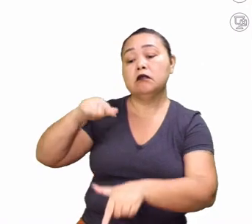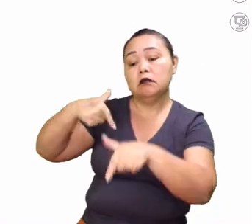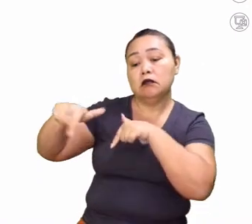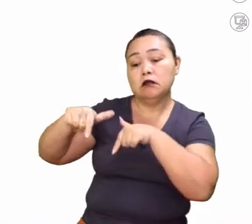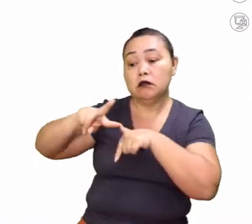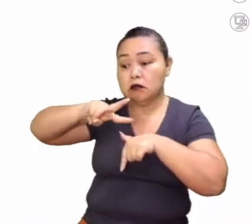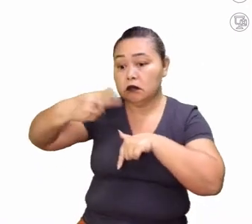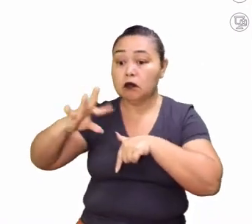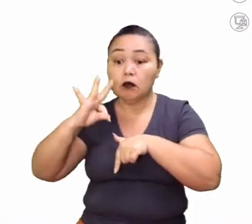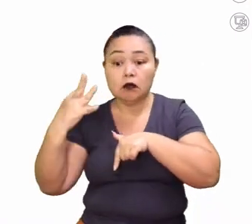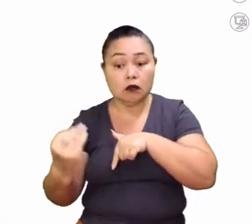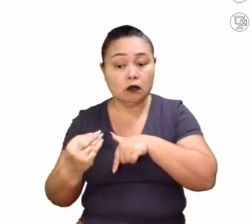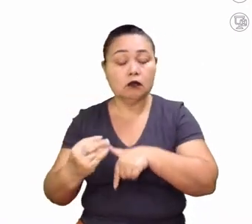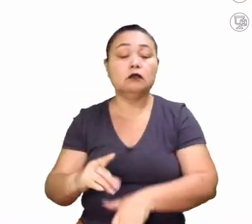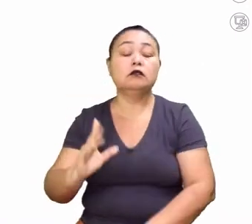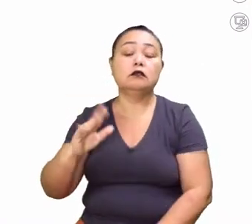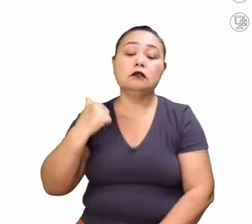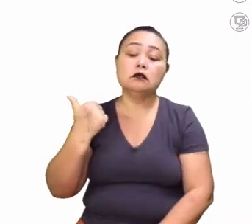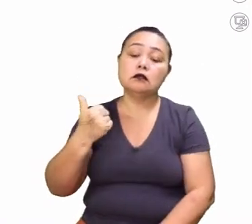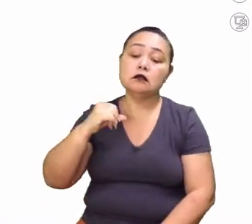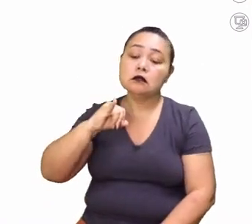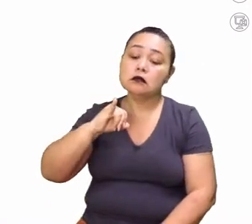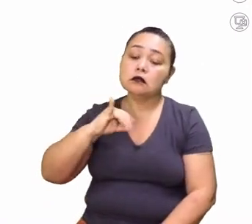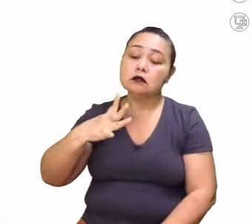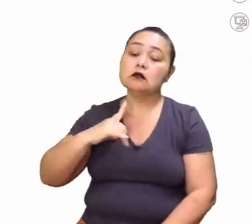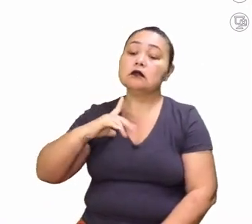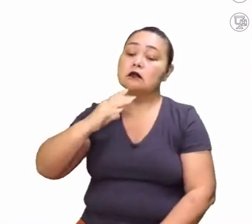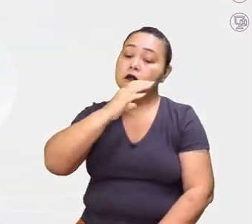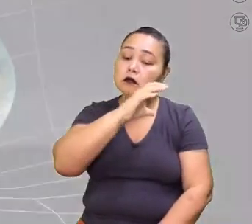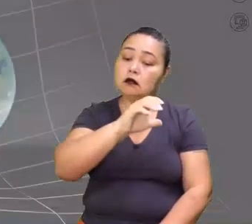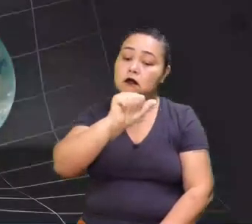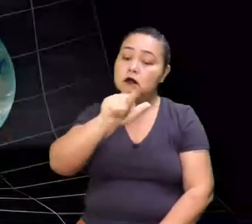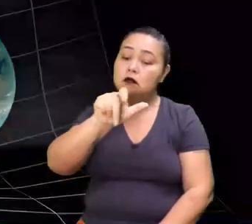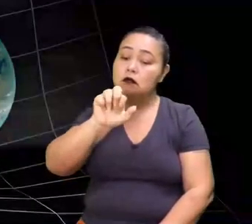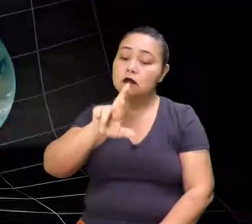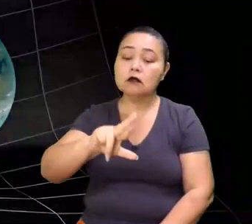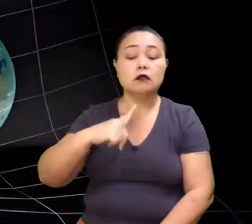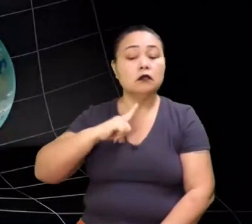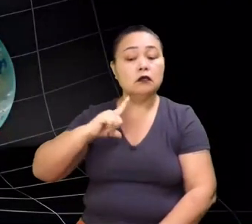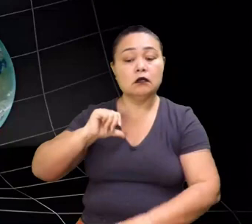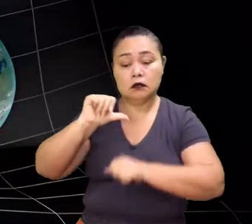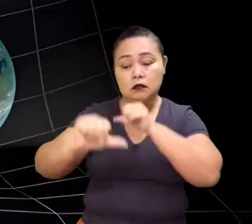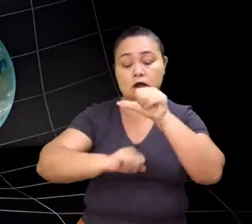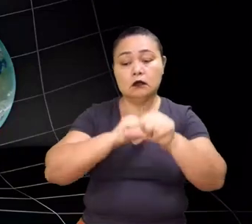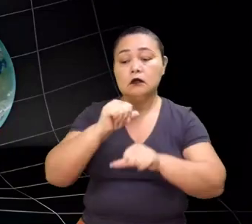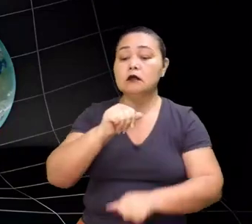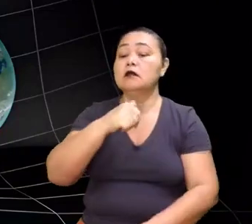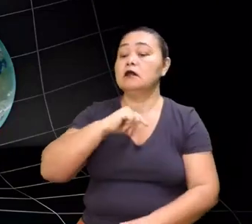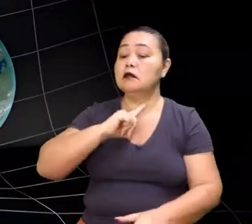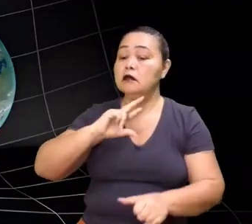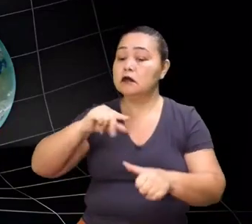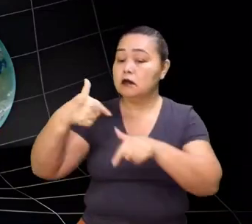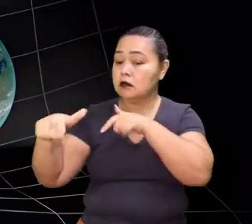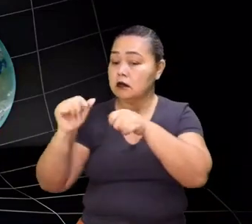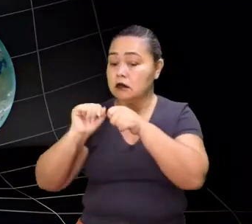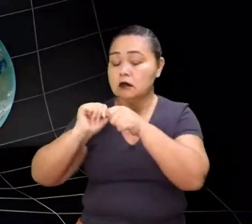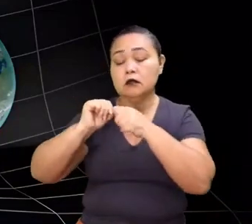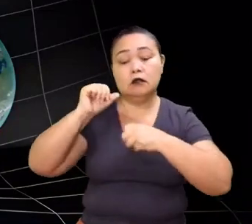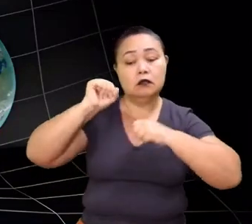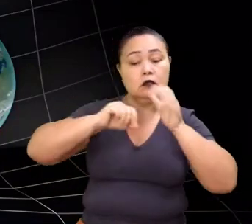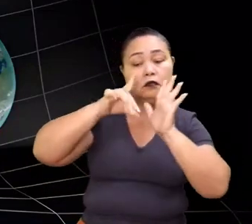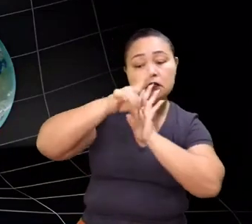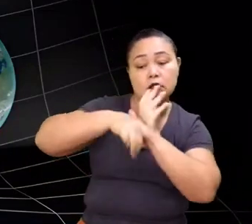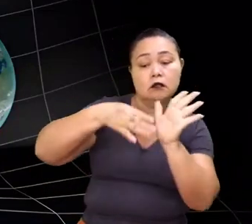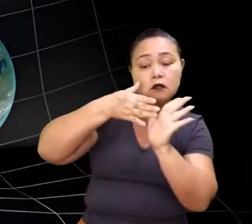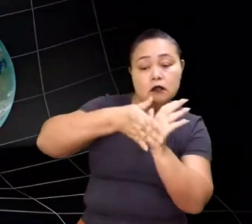trabalho pessoal Olha bem se todo o calor recebido fosse transformado em trabalho uma locomotiva né